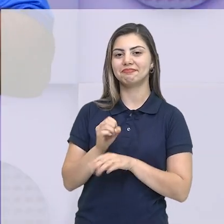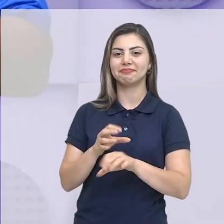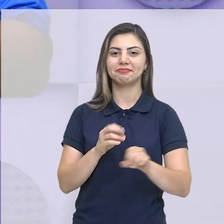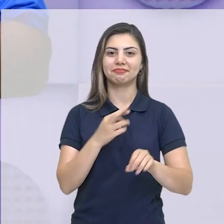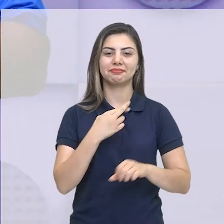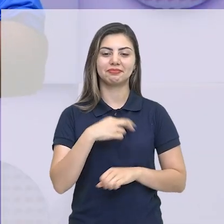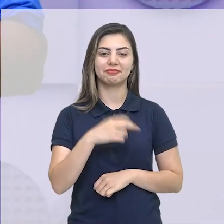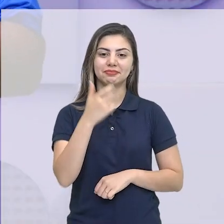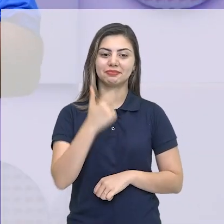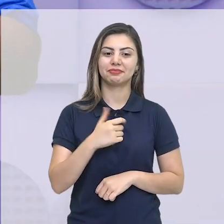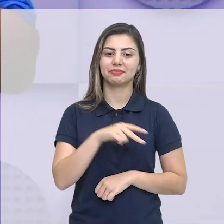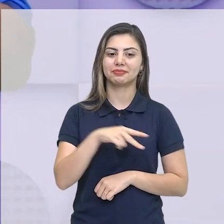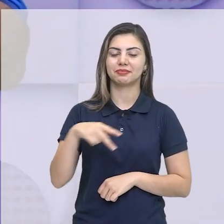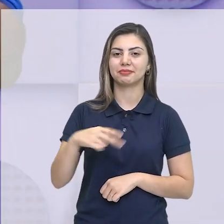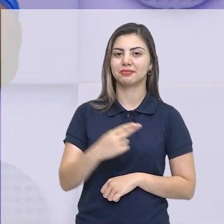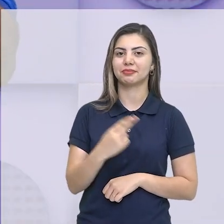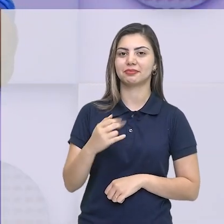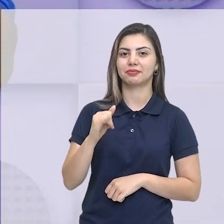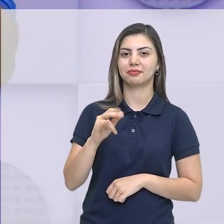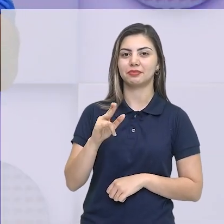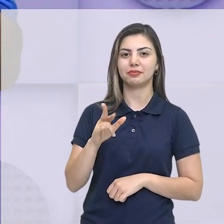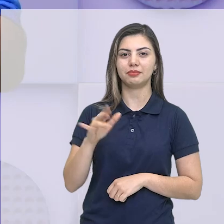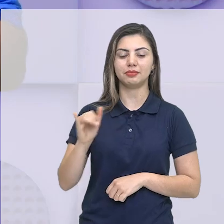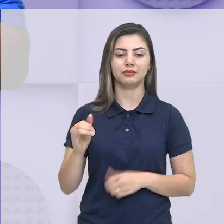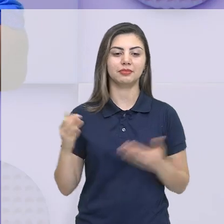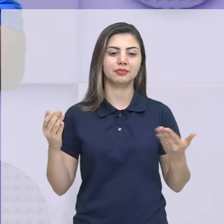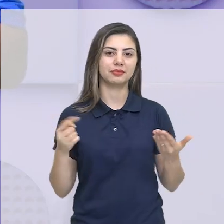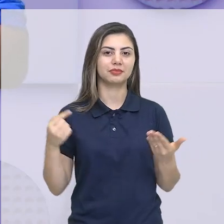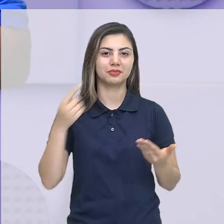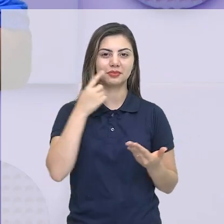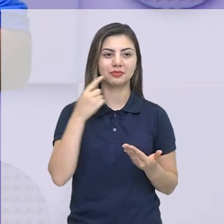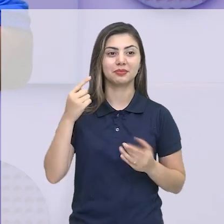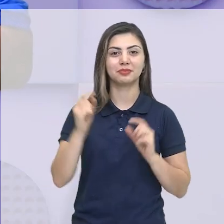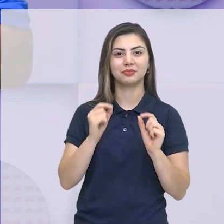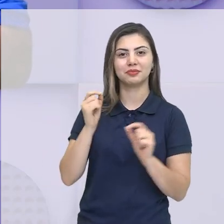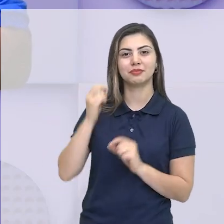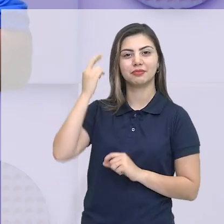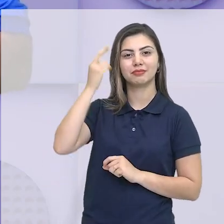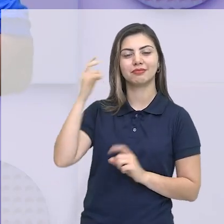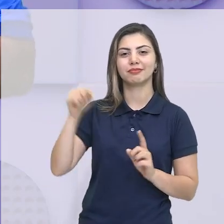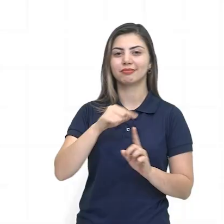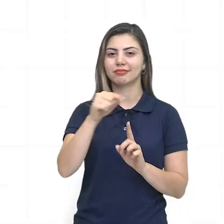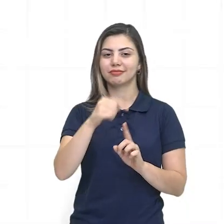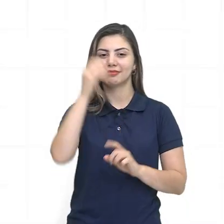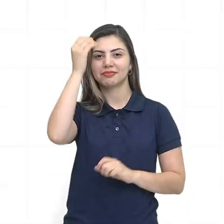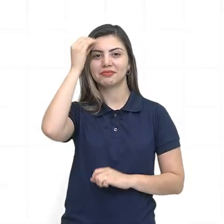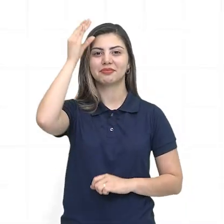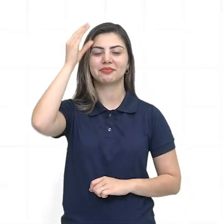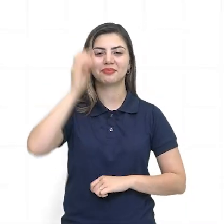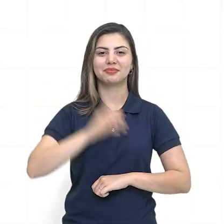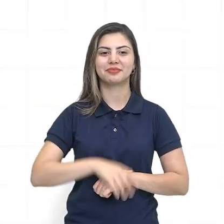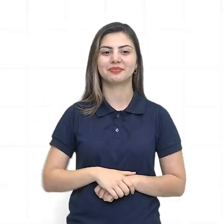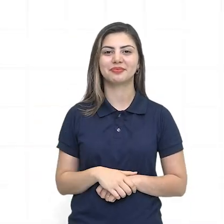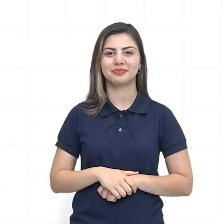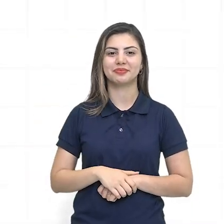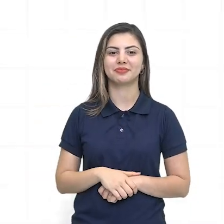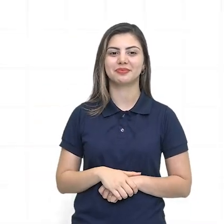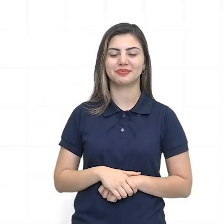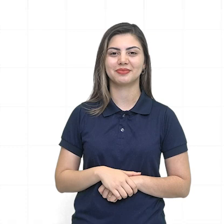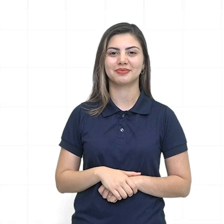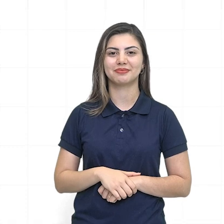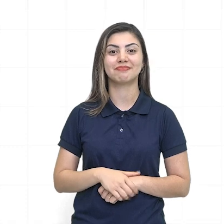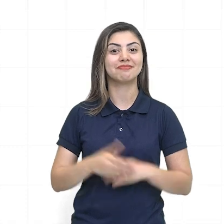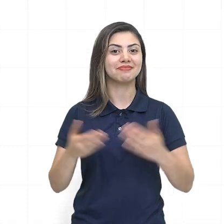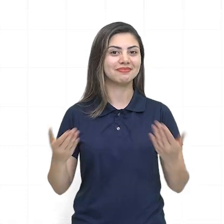sou o professor Yuri Lima e quero te convidar para juntos e juntas refletirmos o seguinte objeto de conhecimento. Vamos juntos